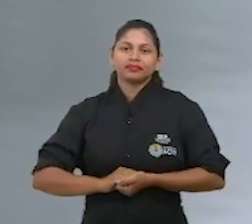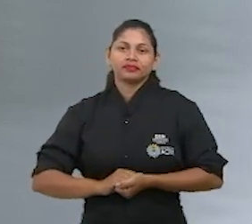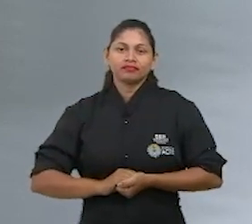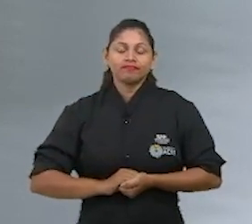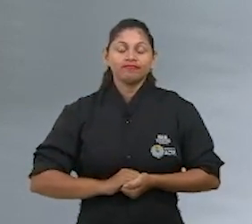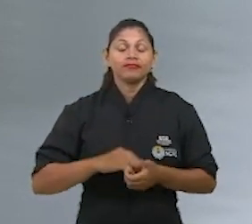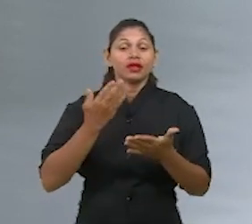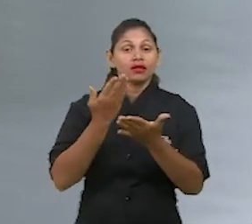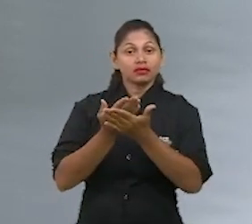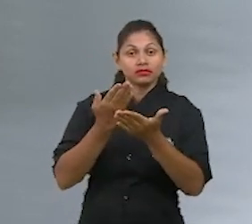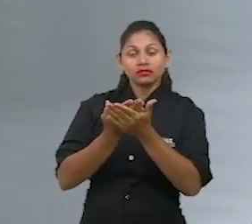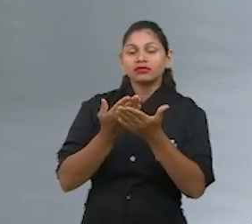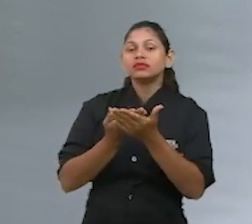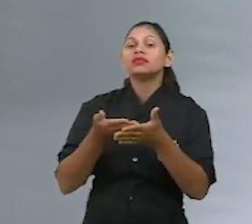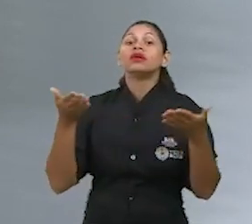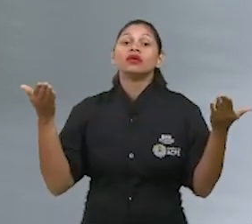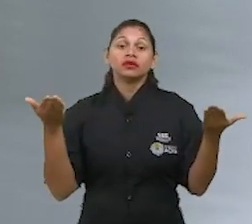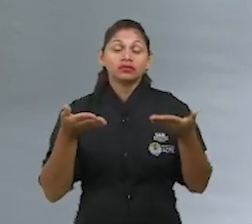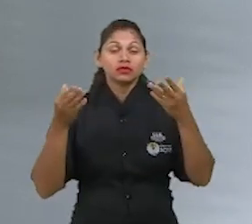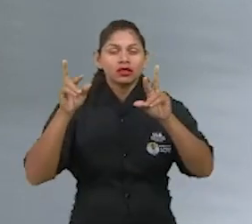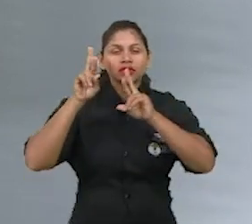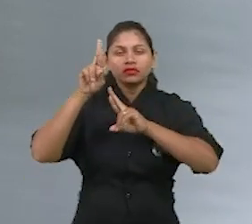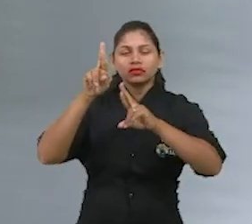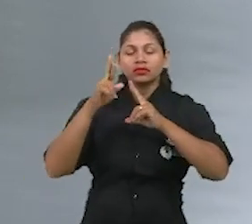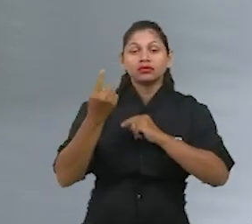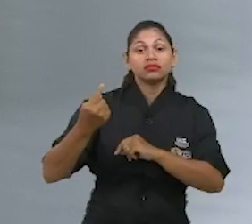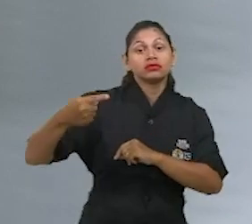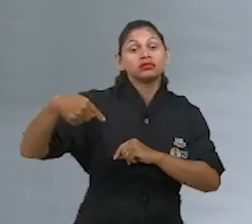Essa foi a nossa aula de hoje. Espero que vocês